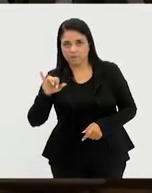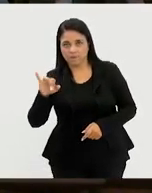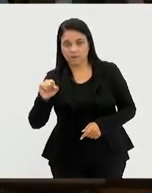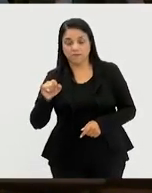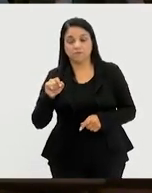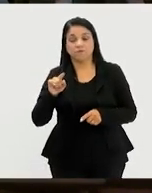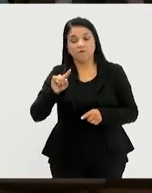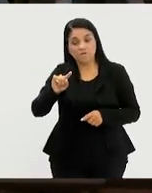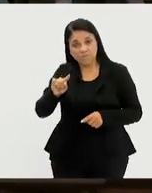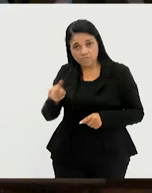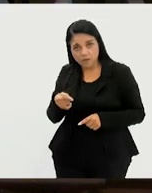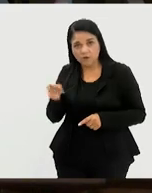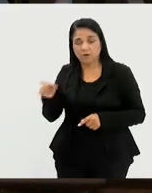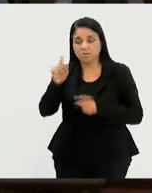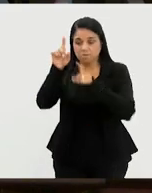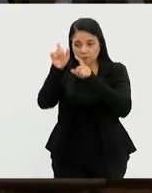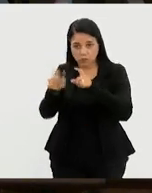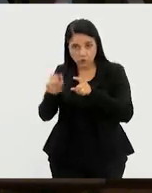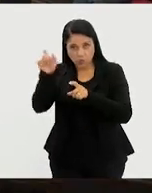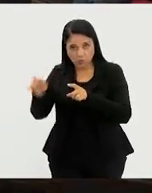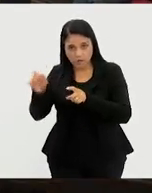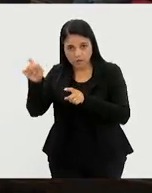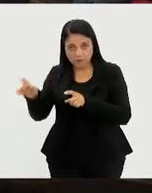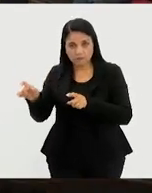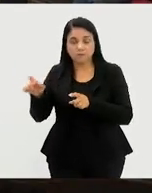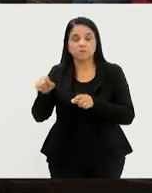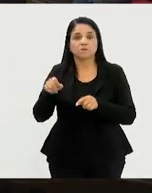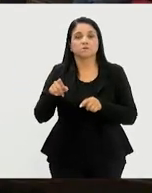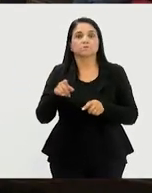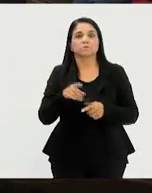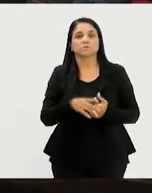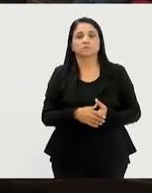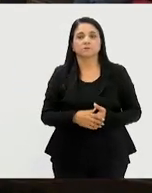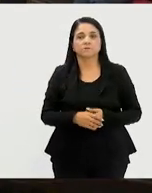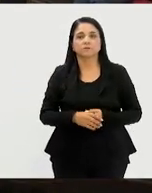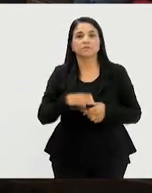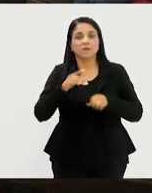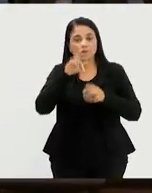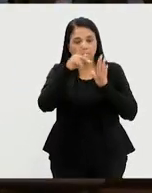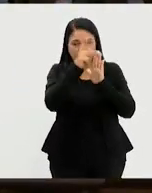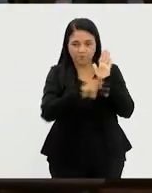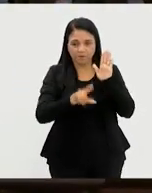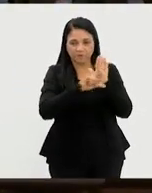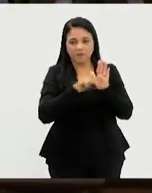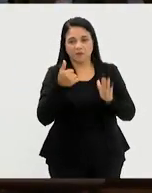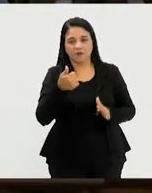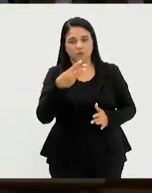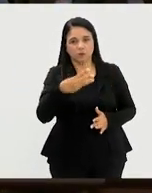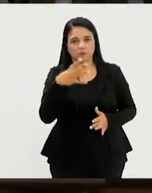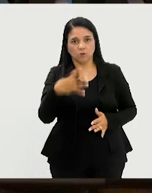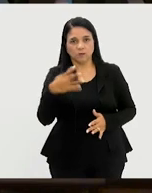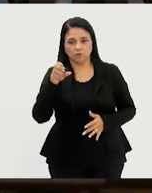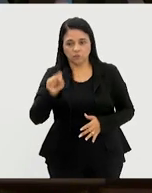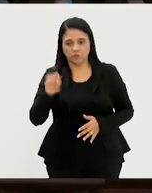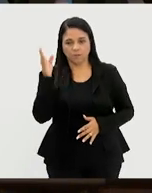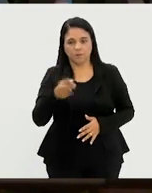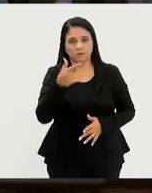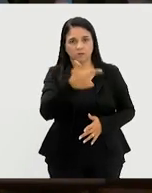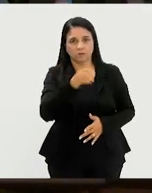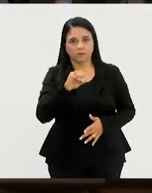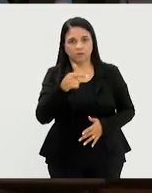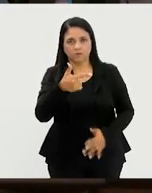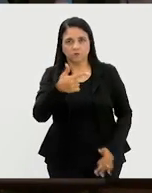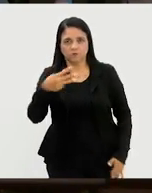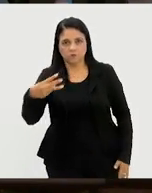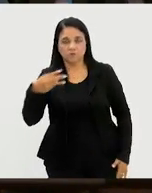é redação anuncio o projeto de lei número 1448 de 23